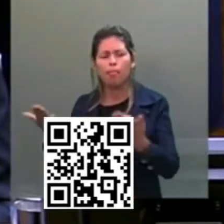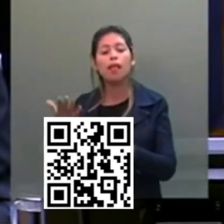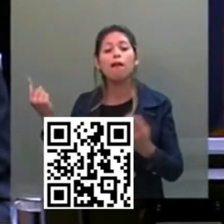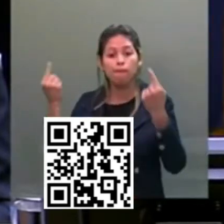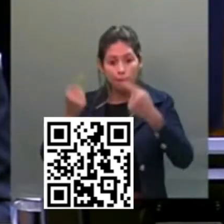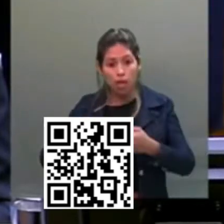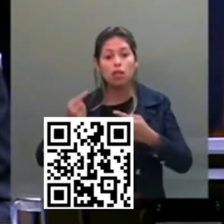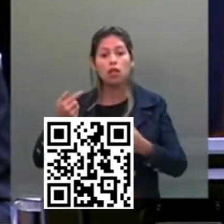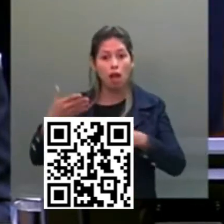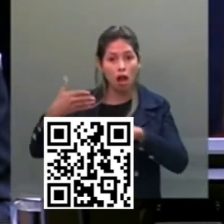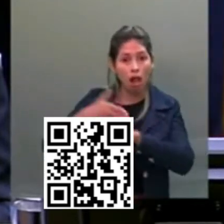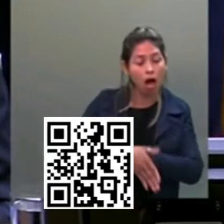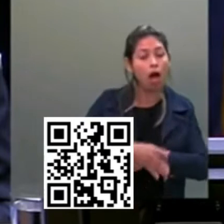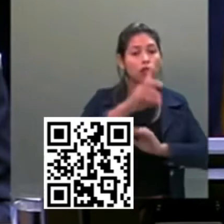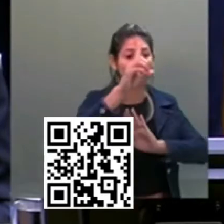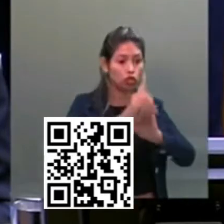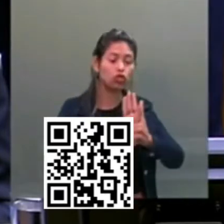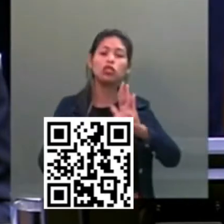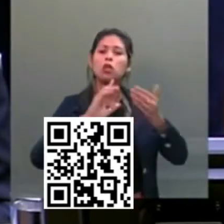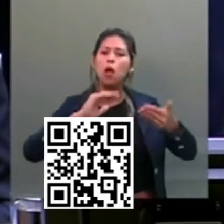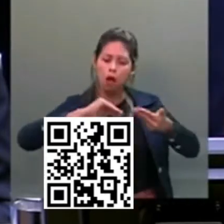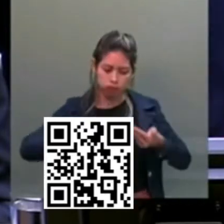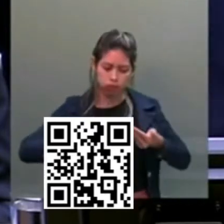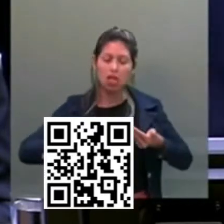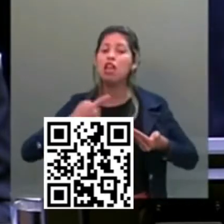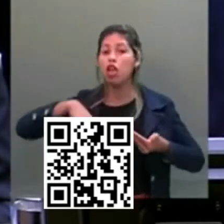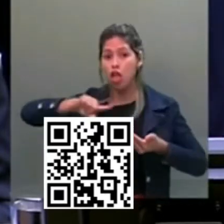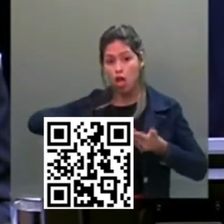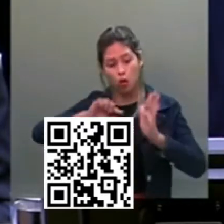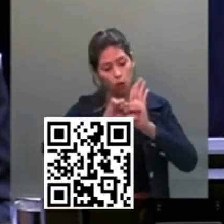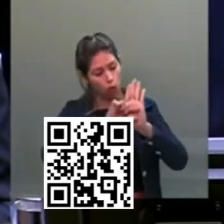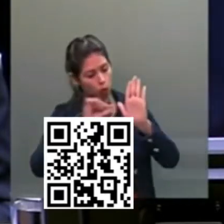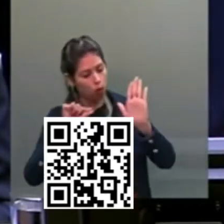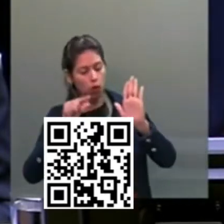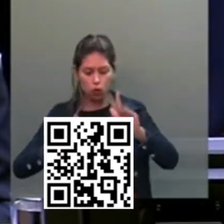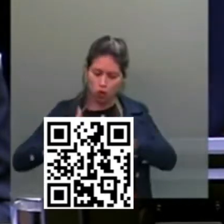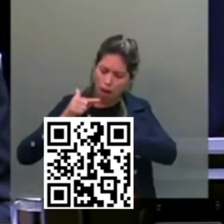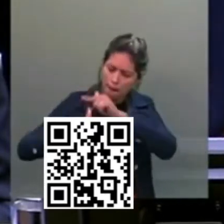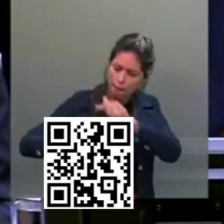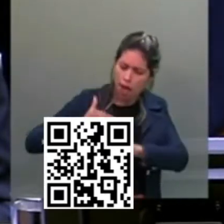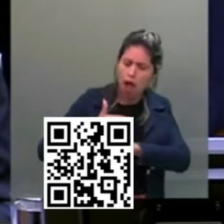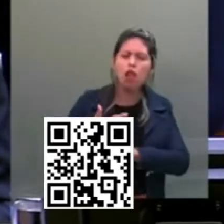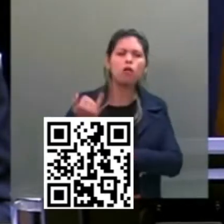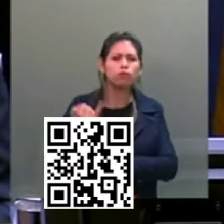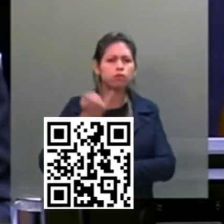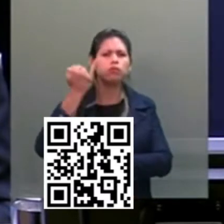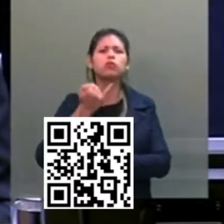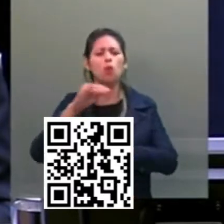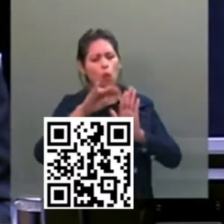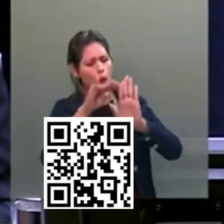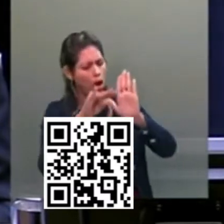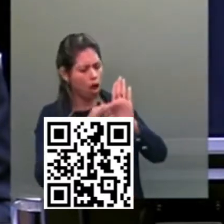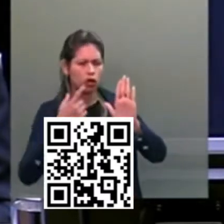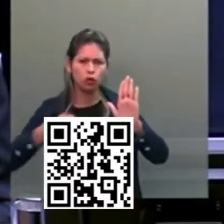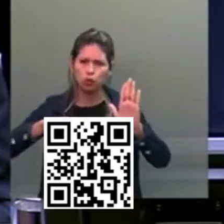presidir o Senado Federal e o Congresso Nacional, destaquei que o nosso trabalho deveria ser pautado em alguns pilares essenciais: criar uma